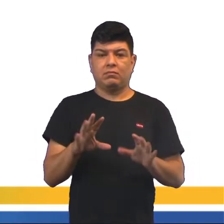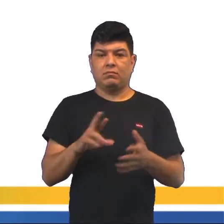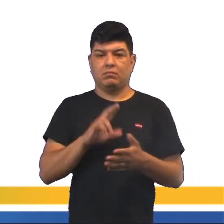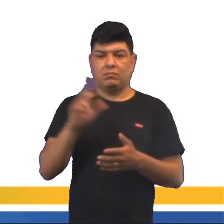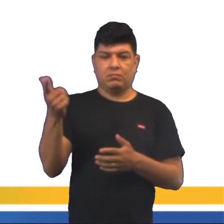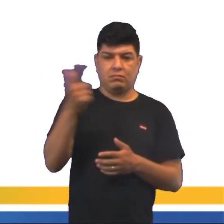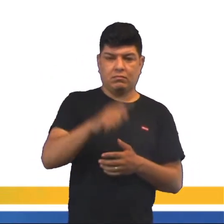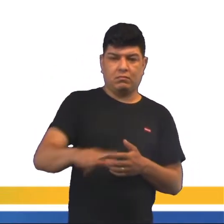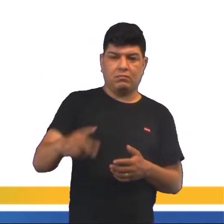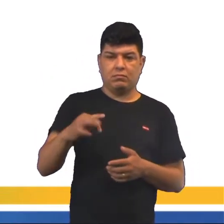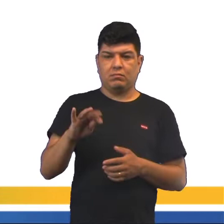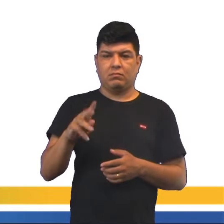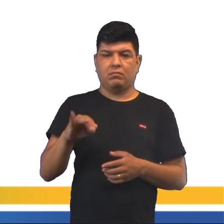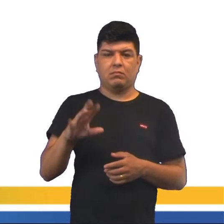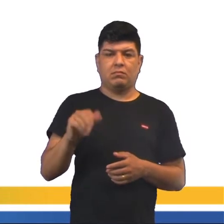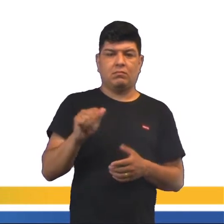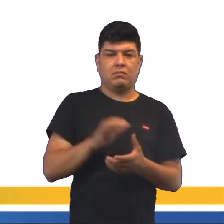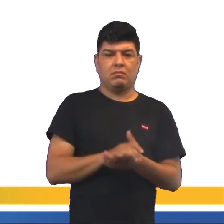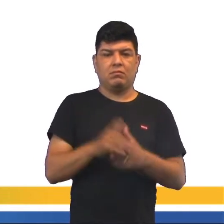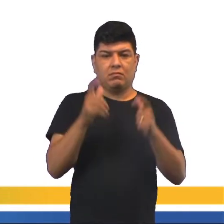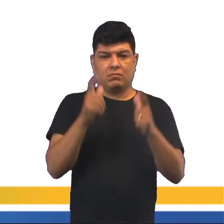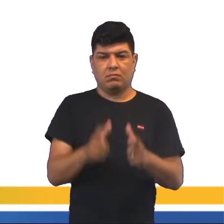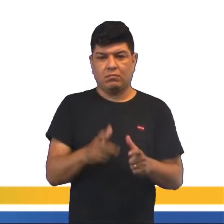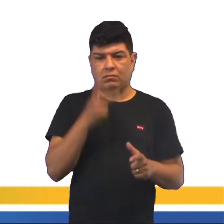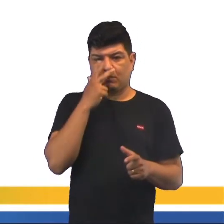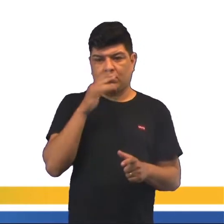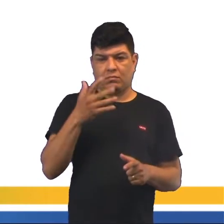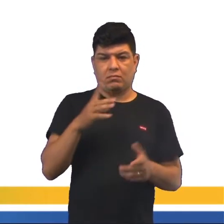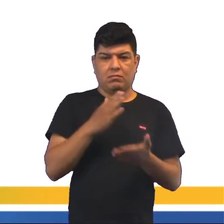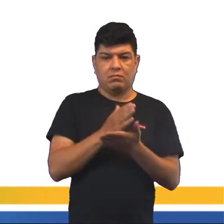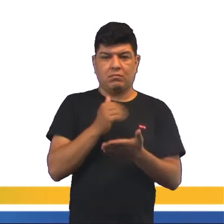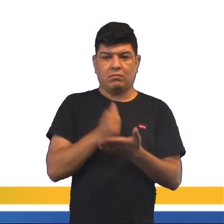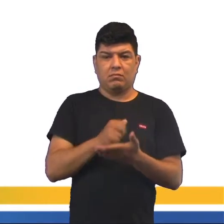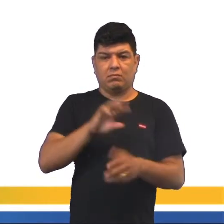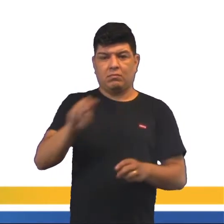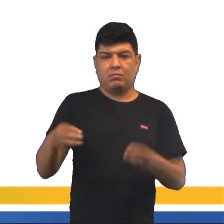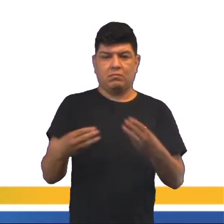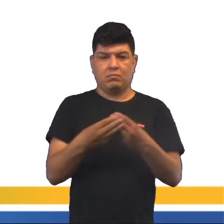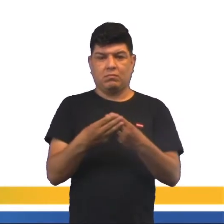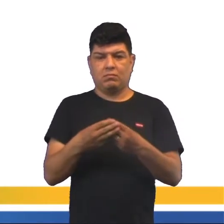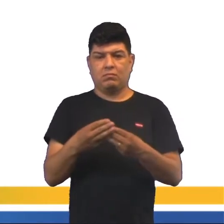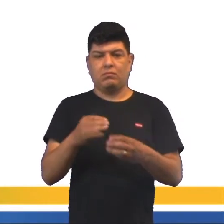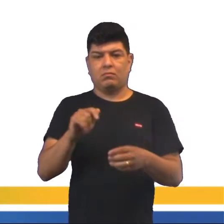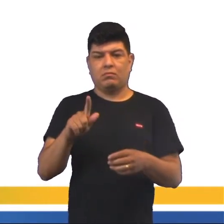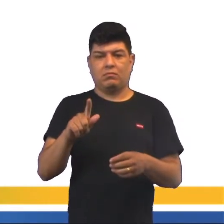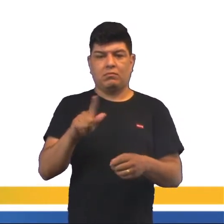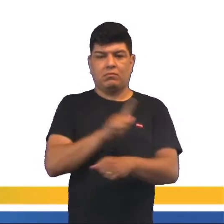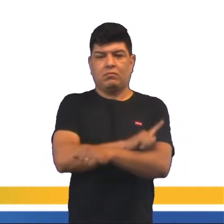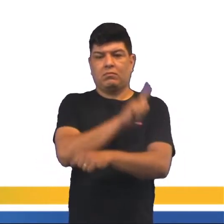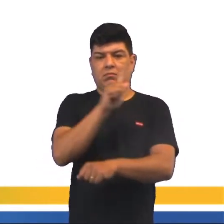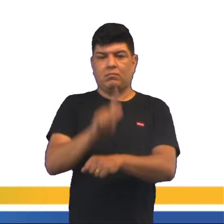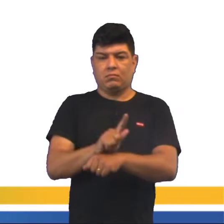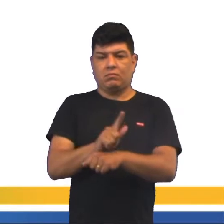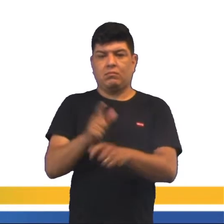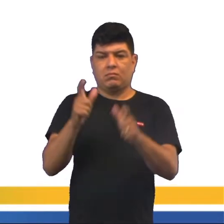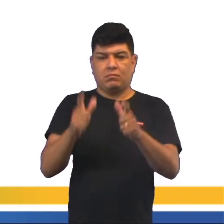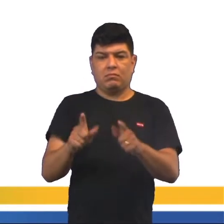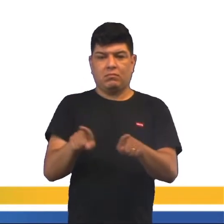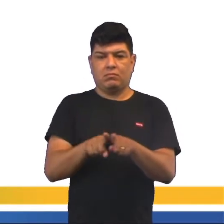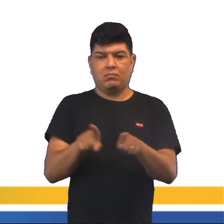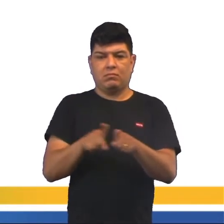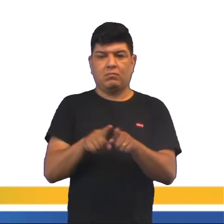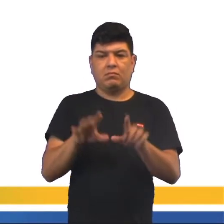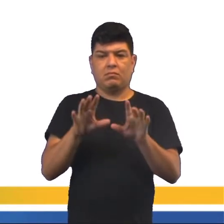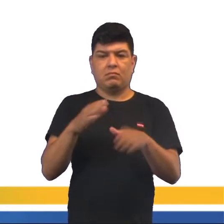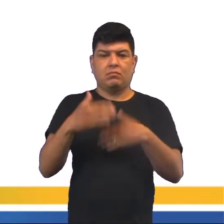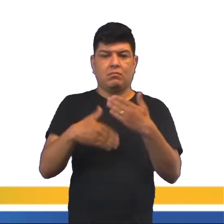ocupou novas áreas pertencentes aos palestinos, que ficaram então sem território, pois suas áreas foram novamente divididas. Os